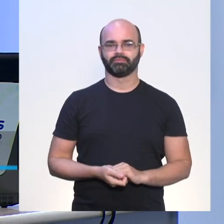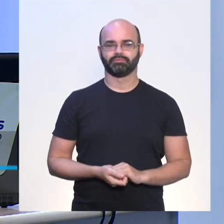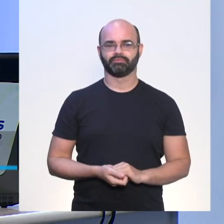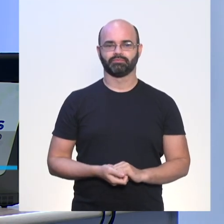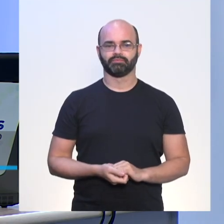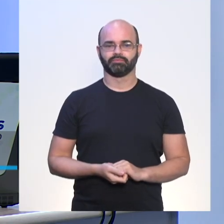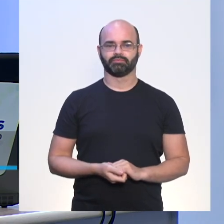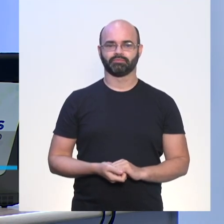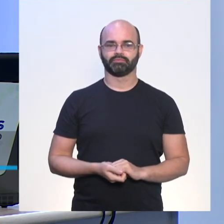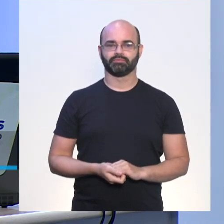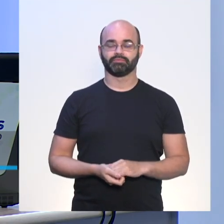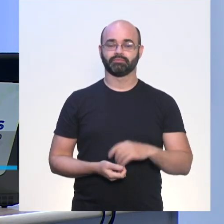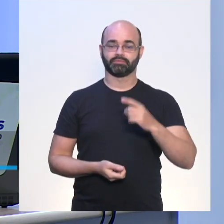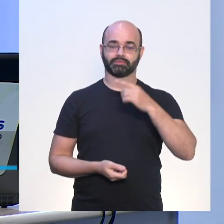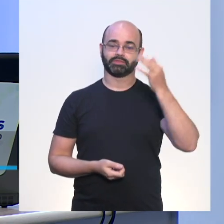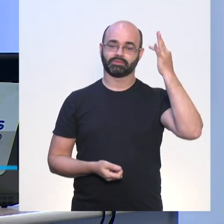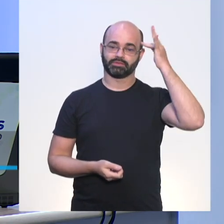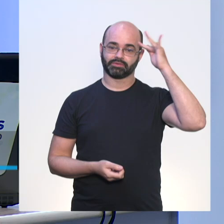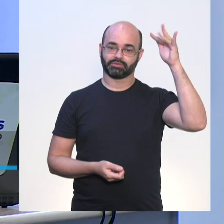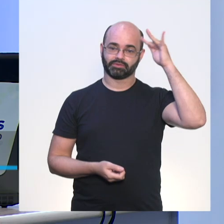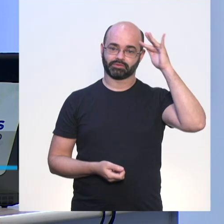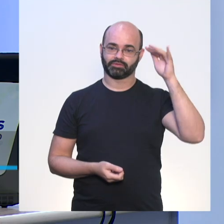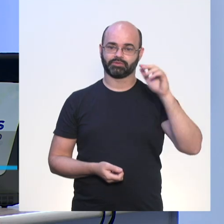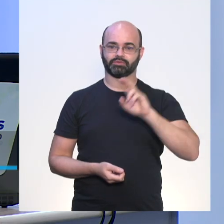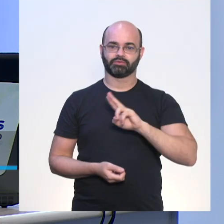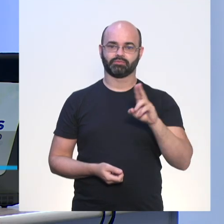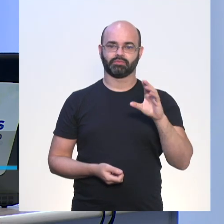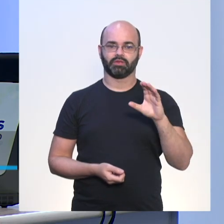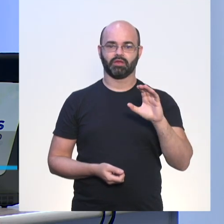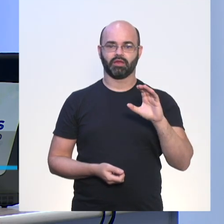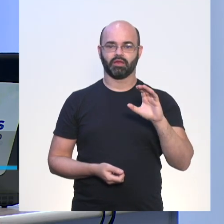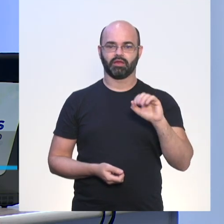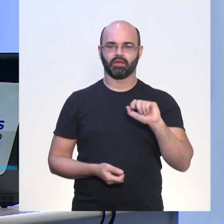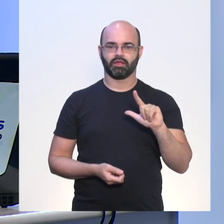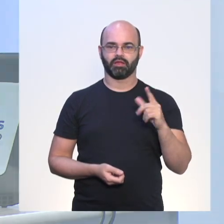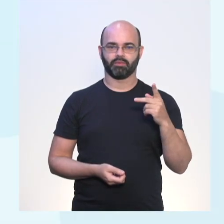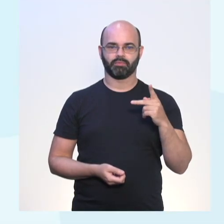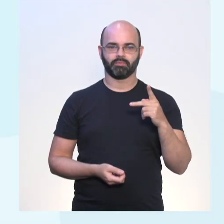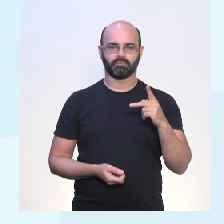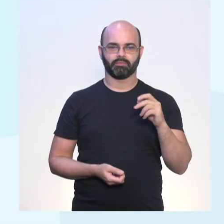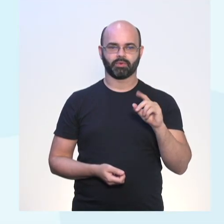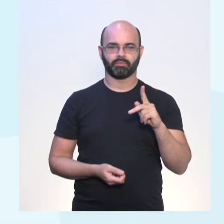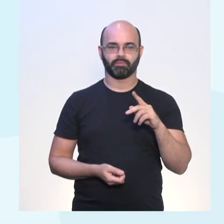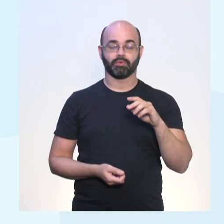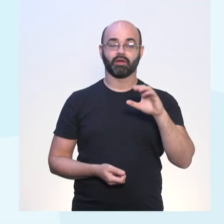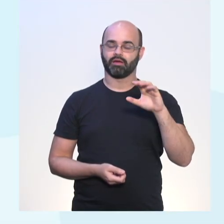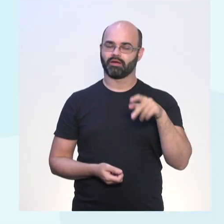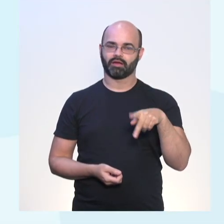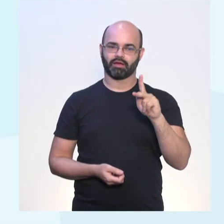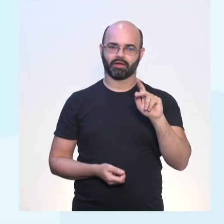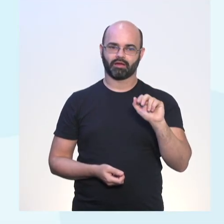um pensador, um filósofo chamado Karl Popper, como aparece na tela para vocês.